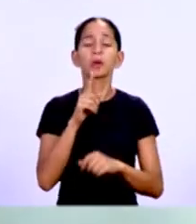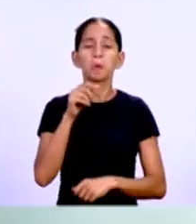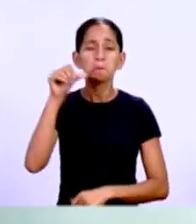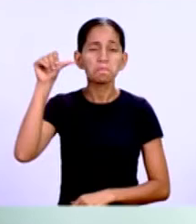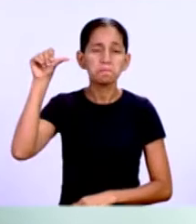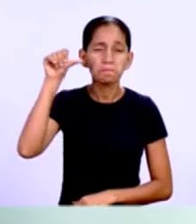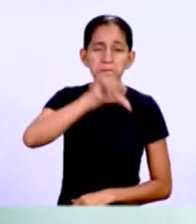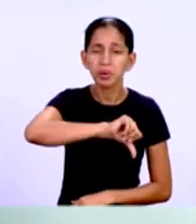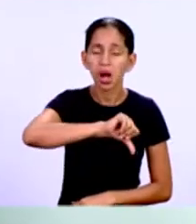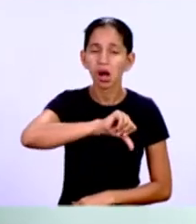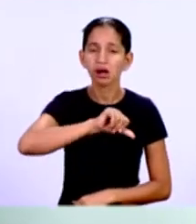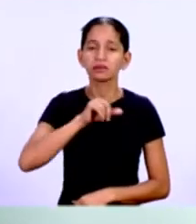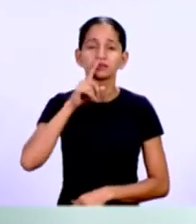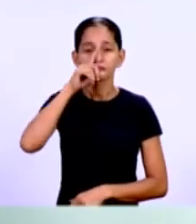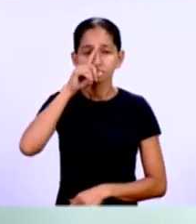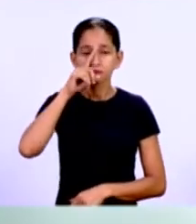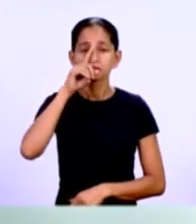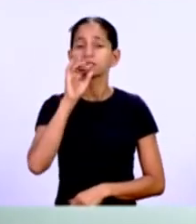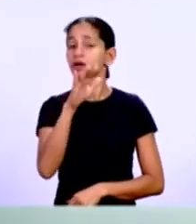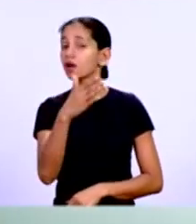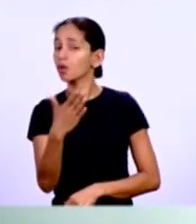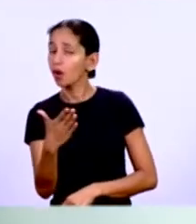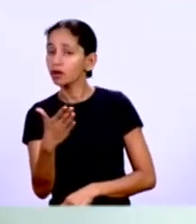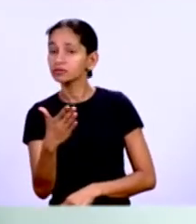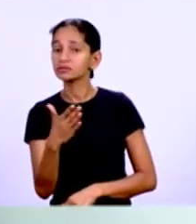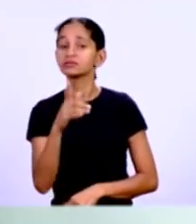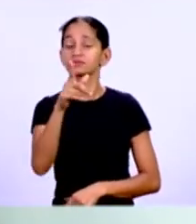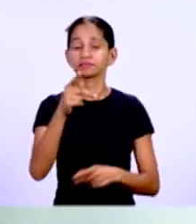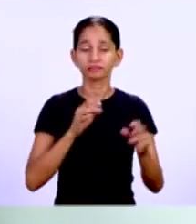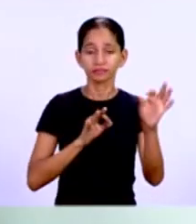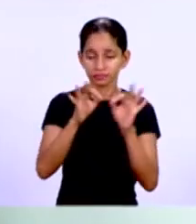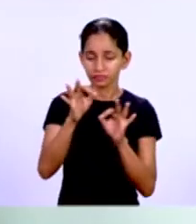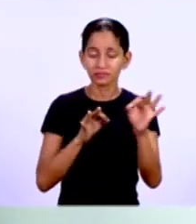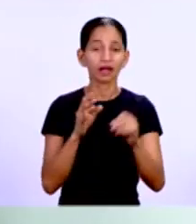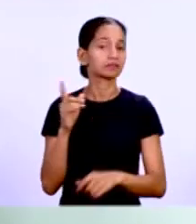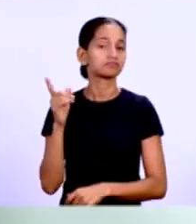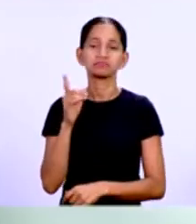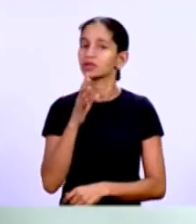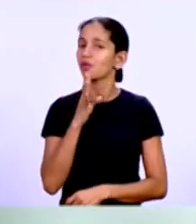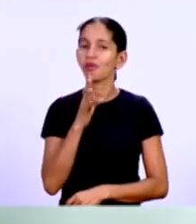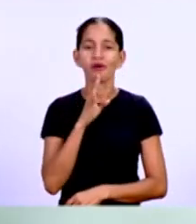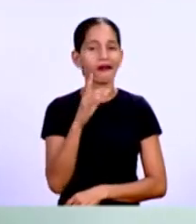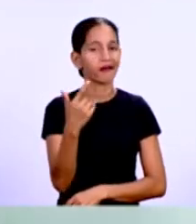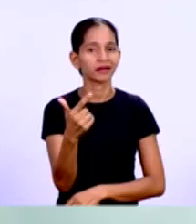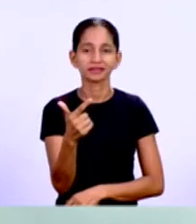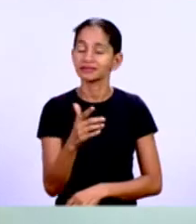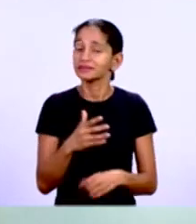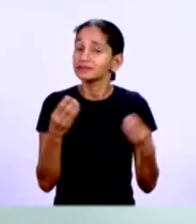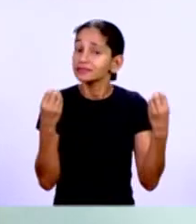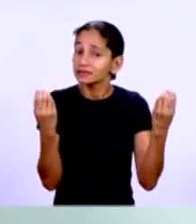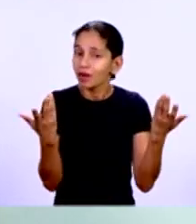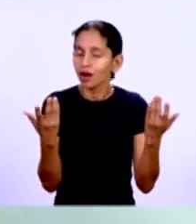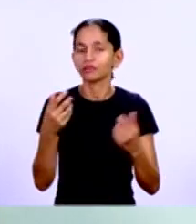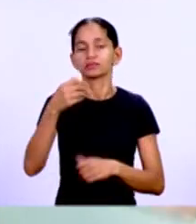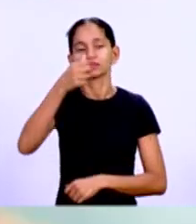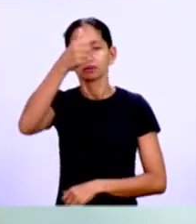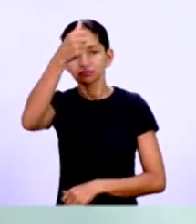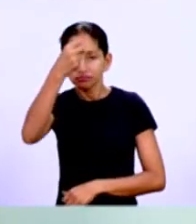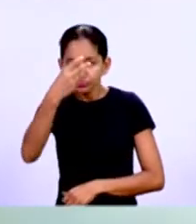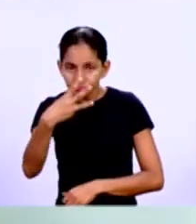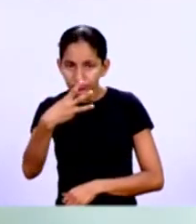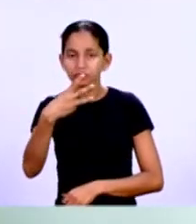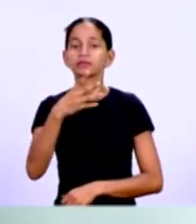mais perigoso para uma organização é aquele que a organização desconhece. Ele vai dar então 3 passos importantes para